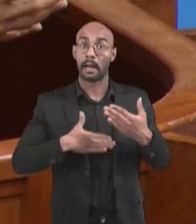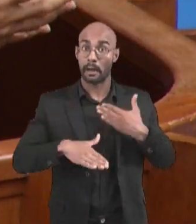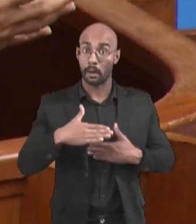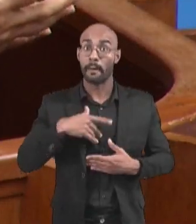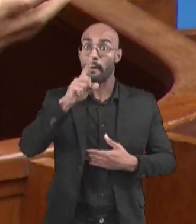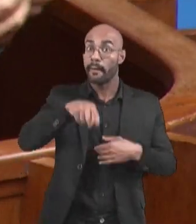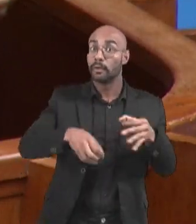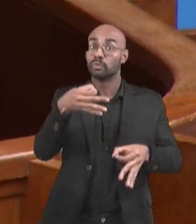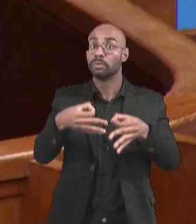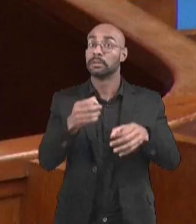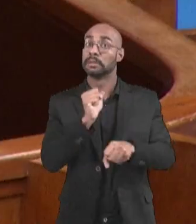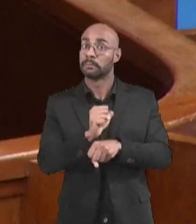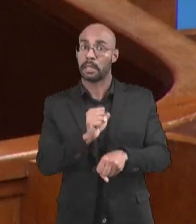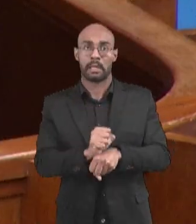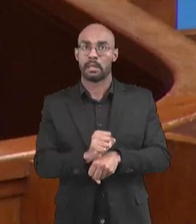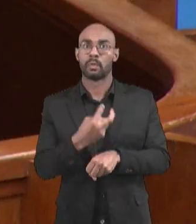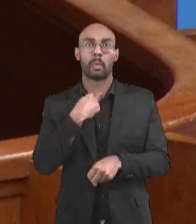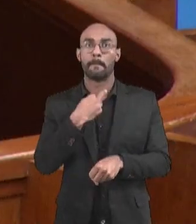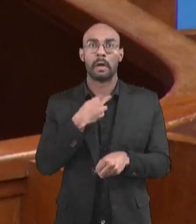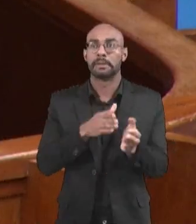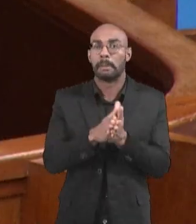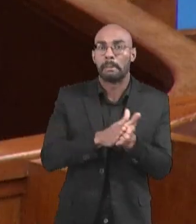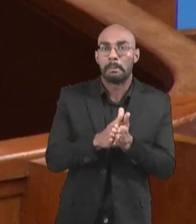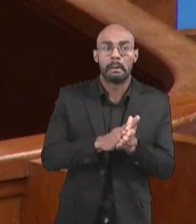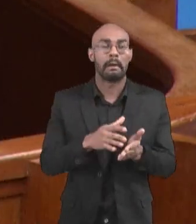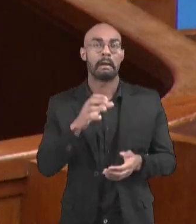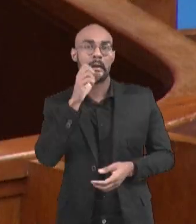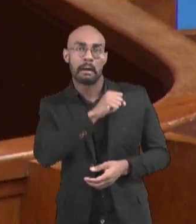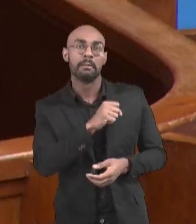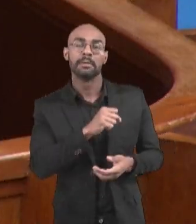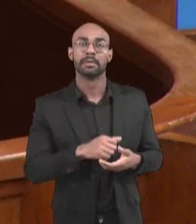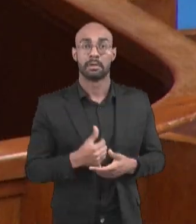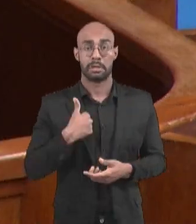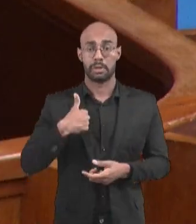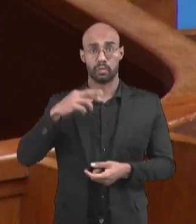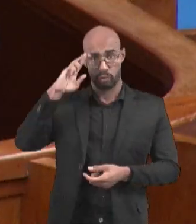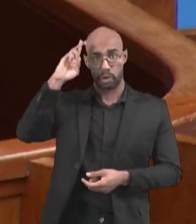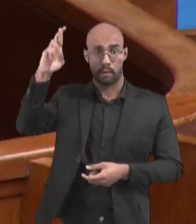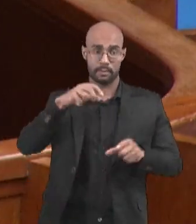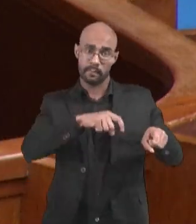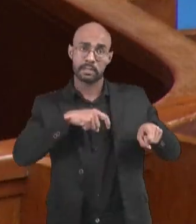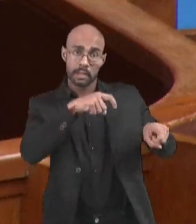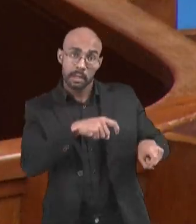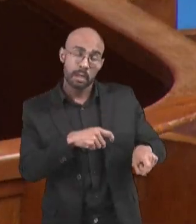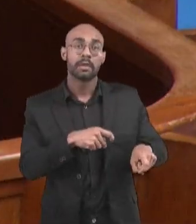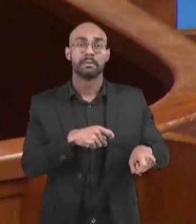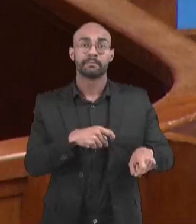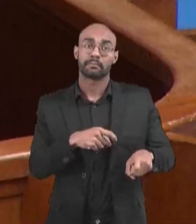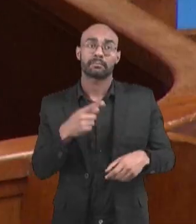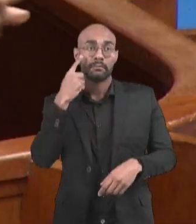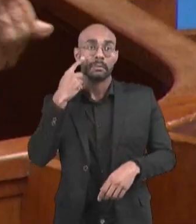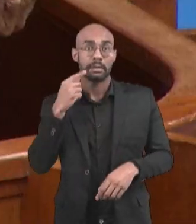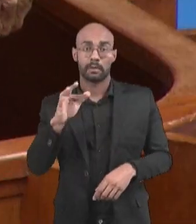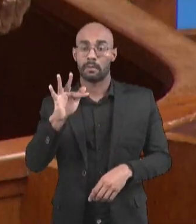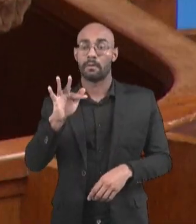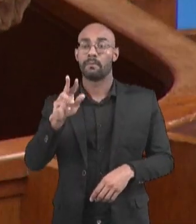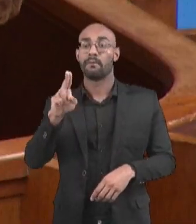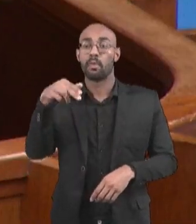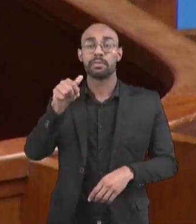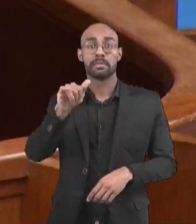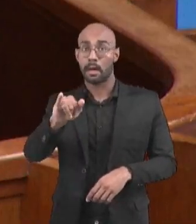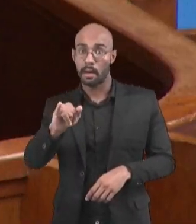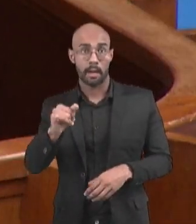decidir é a justiça. Agora, nós não podemos pegar o nosso patrimônio e não está no nome da FUNAI